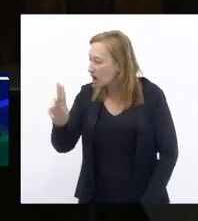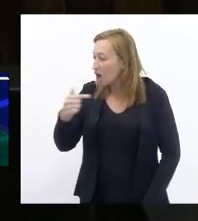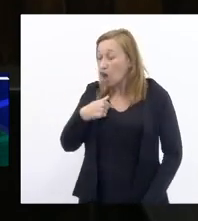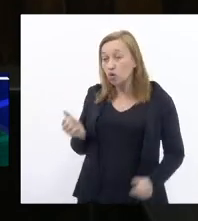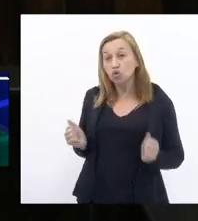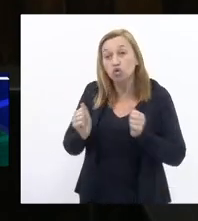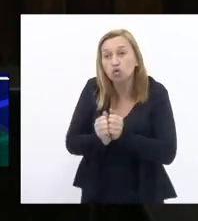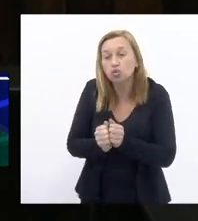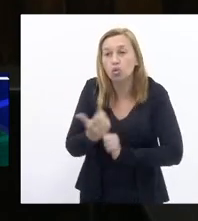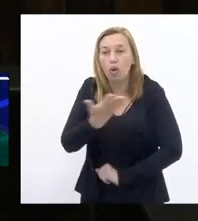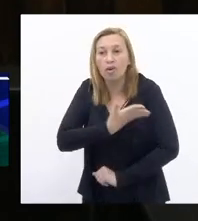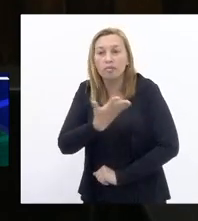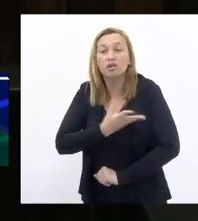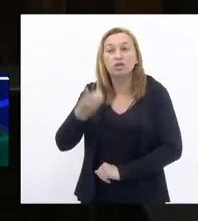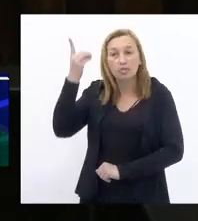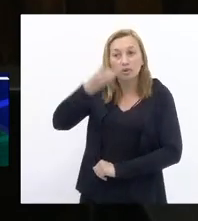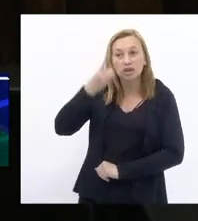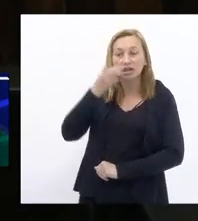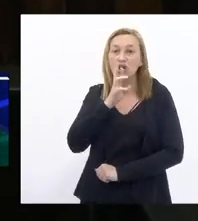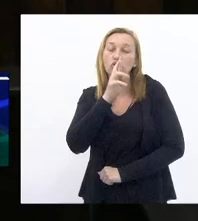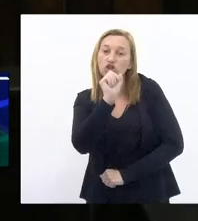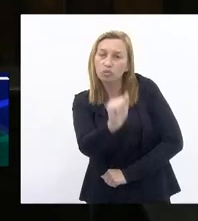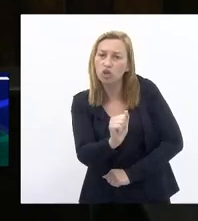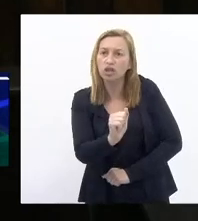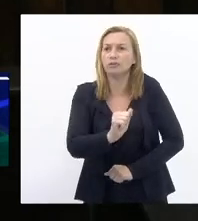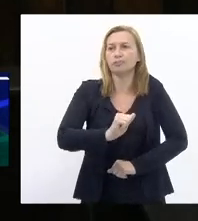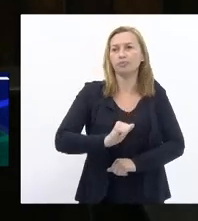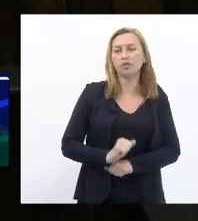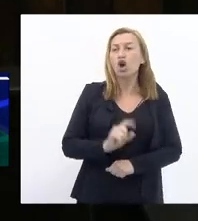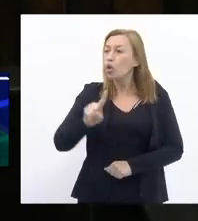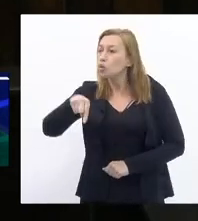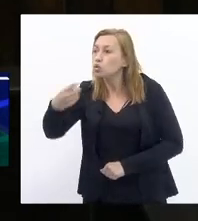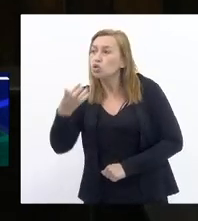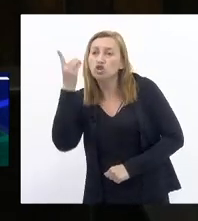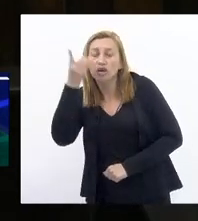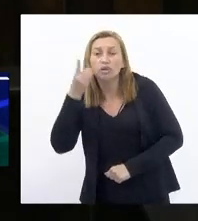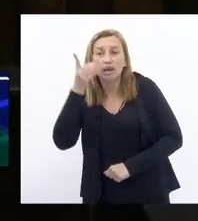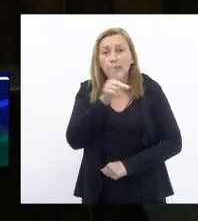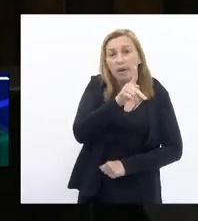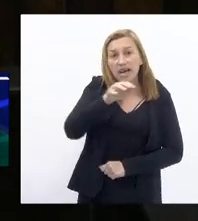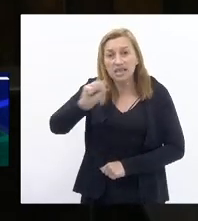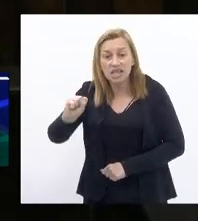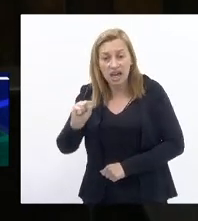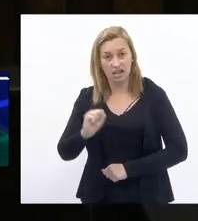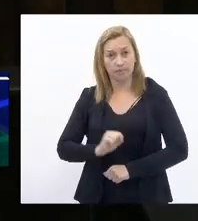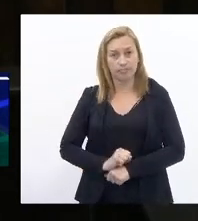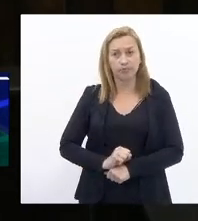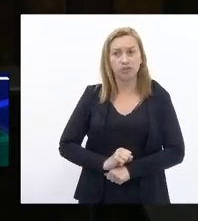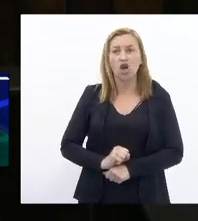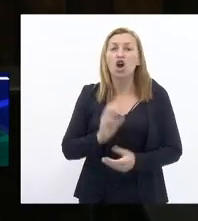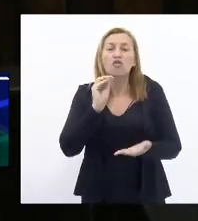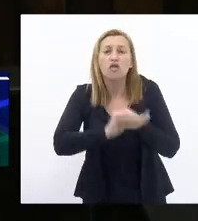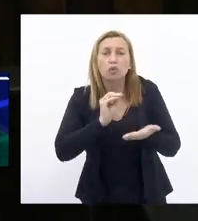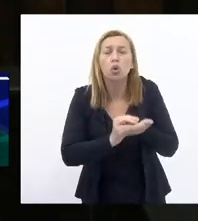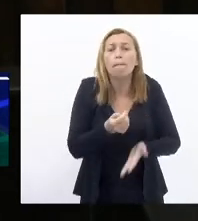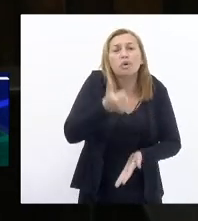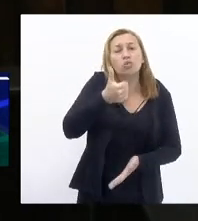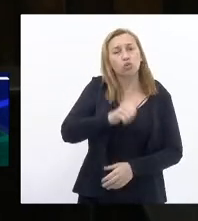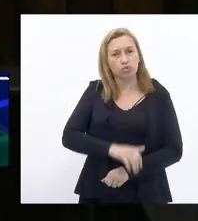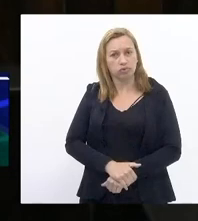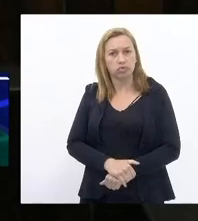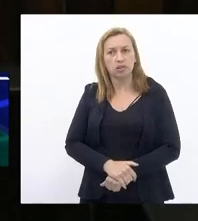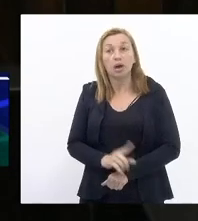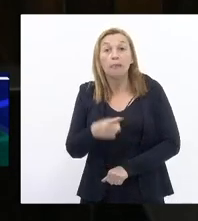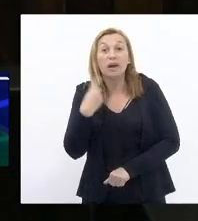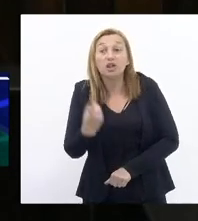com um colega deputado aqui que está, Rodrigo Amorim, os outros deputados do PSL. Faltou pouco para